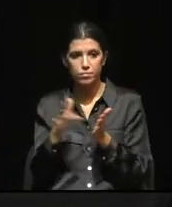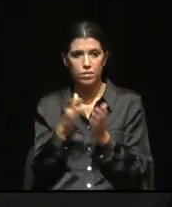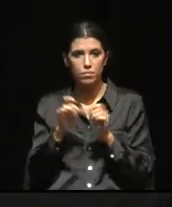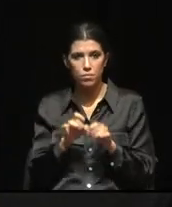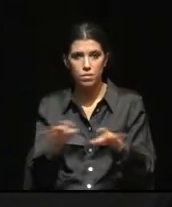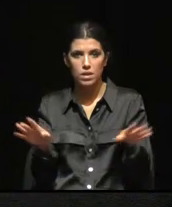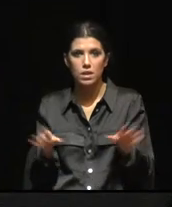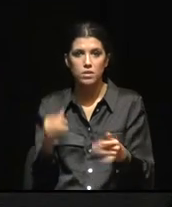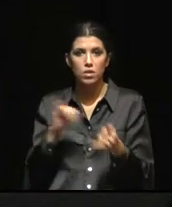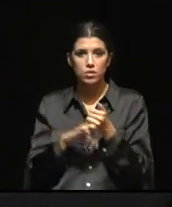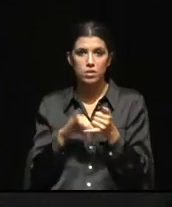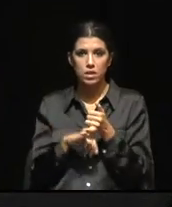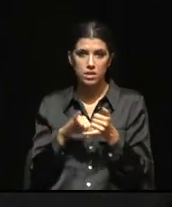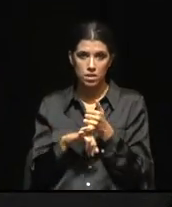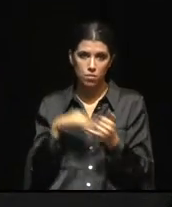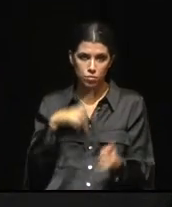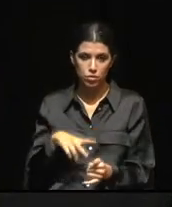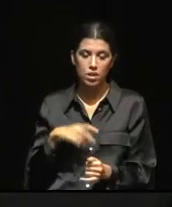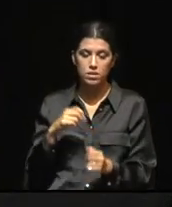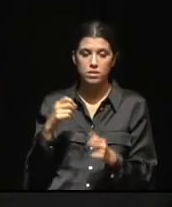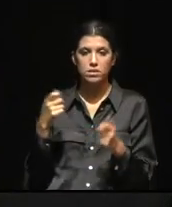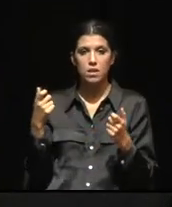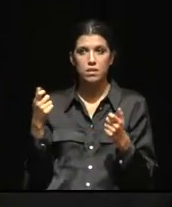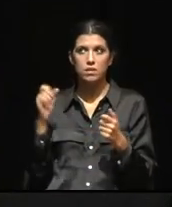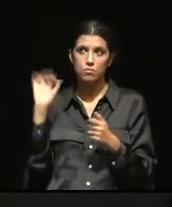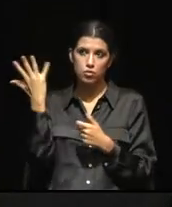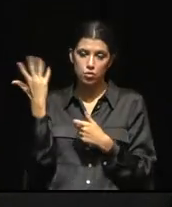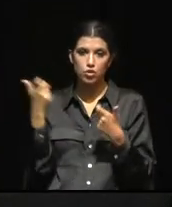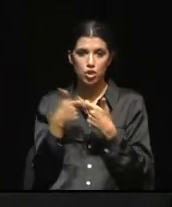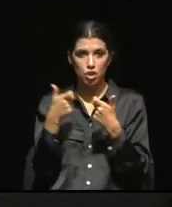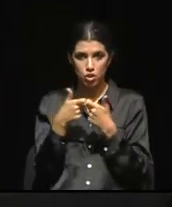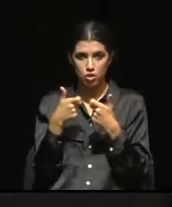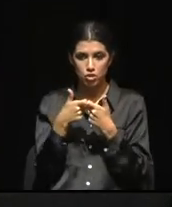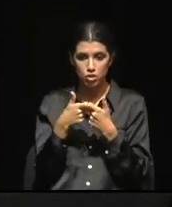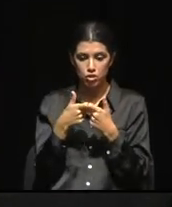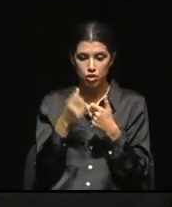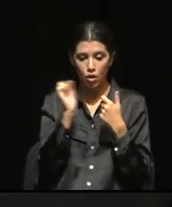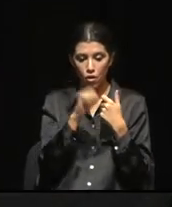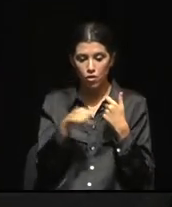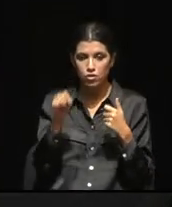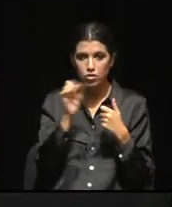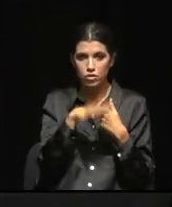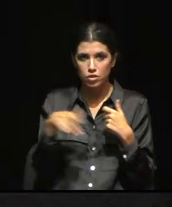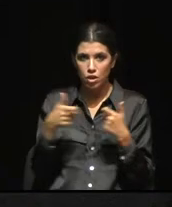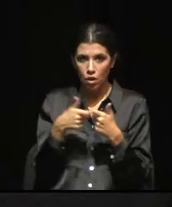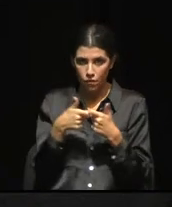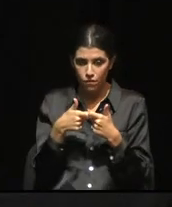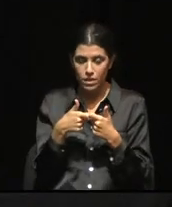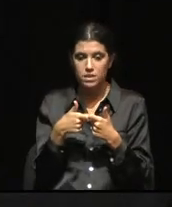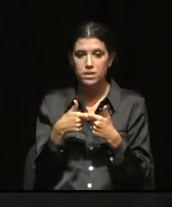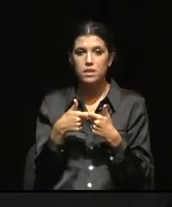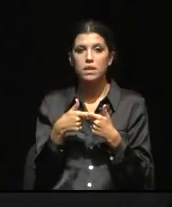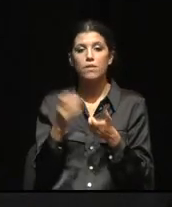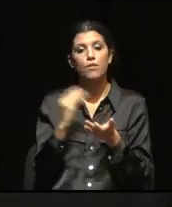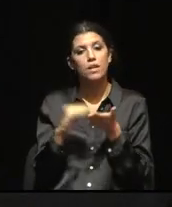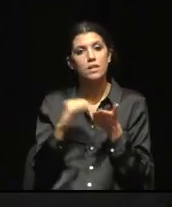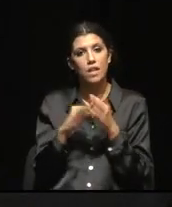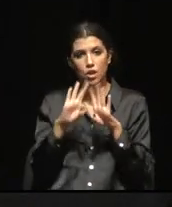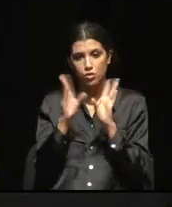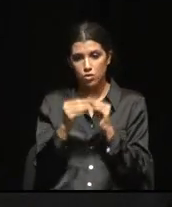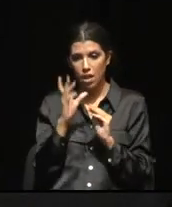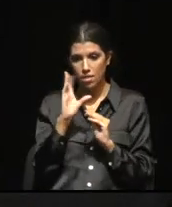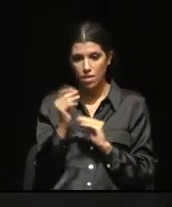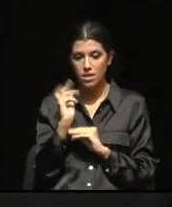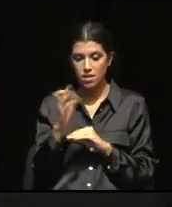Associação Portuguesa de meteorologia geofísica da Qual foi um dos fundadores em 96 e secretário geral nos 10 anos seguintes